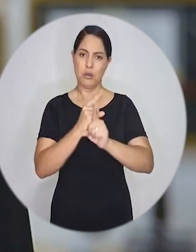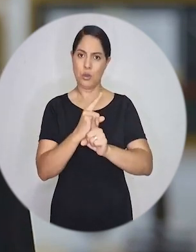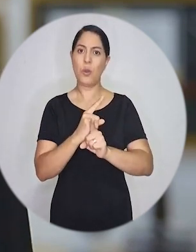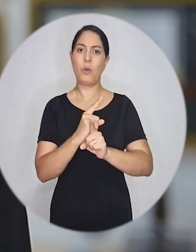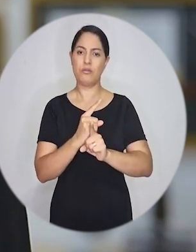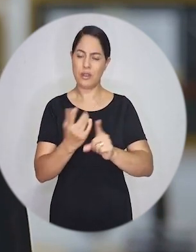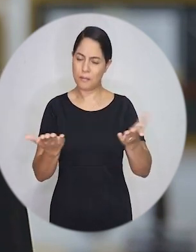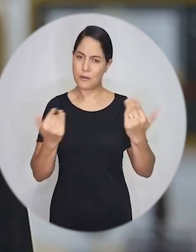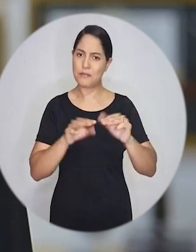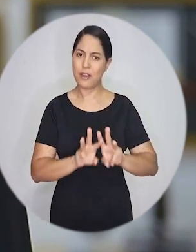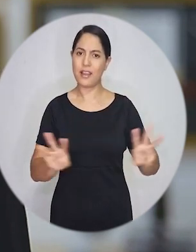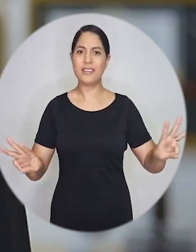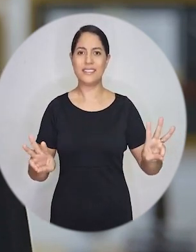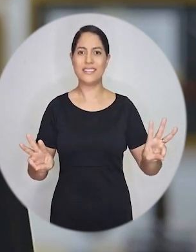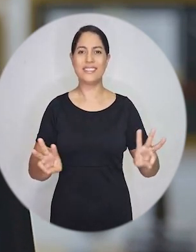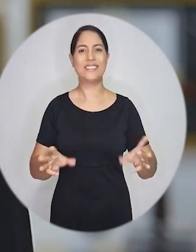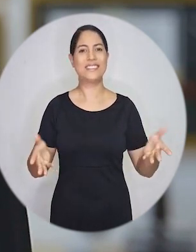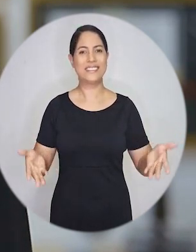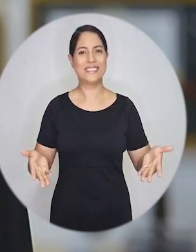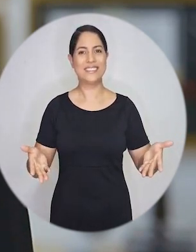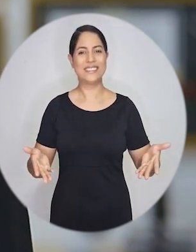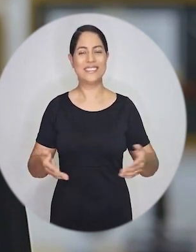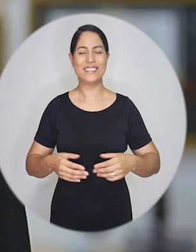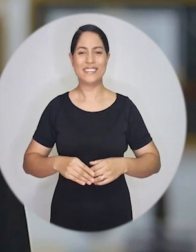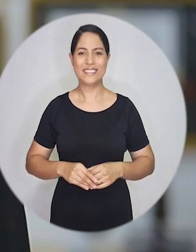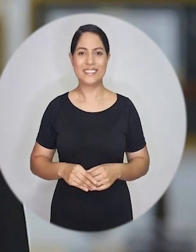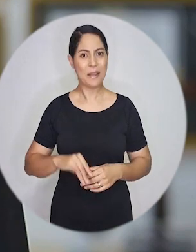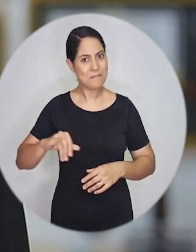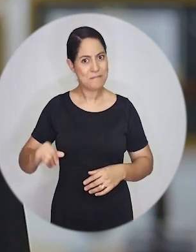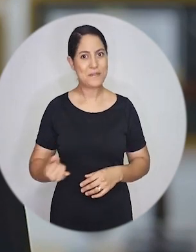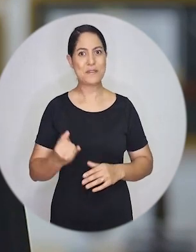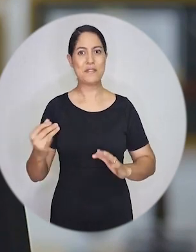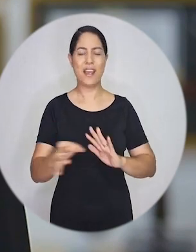novembro. Portanto, não deixem de se inscrever em